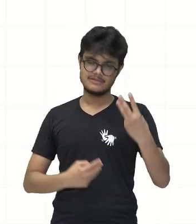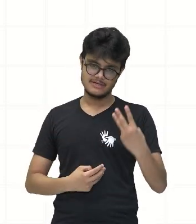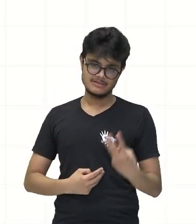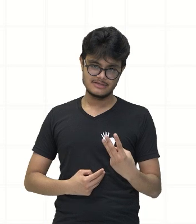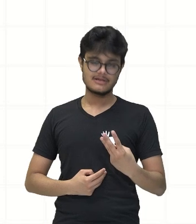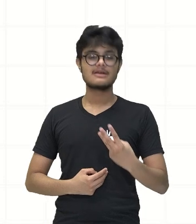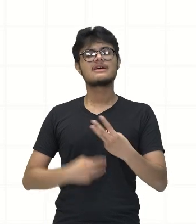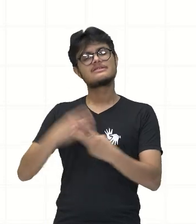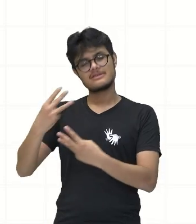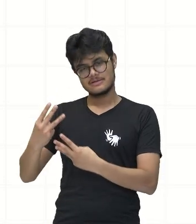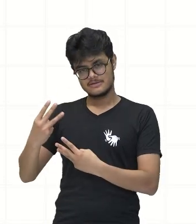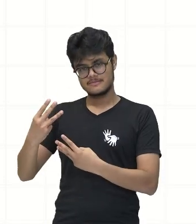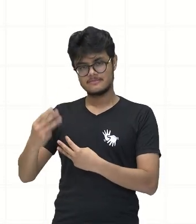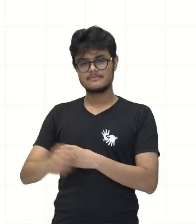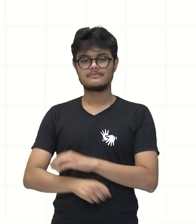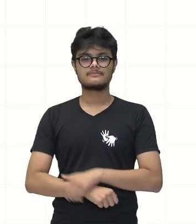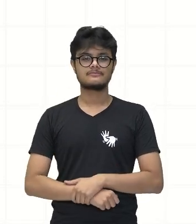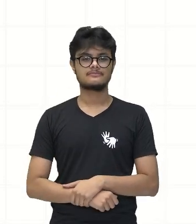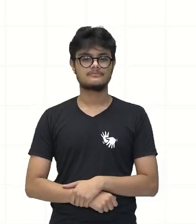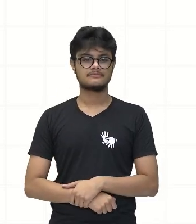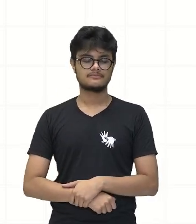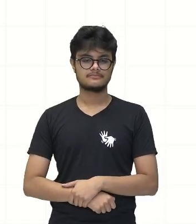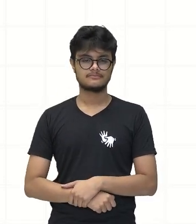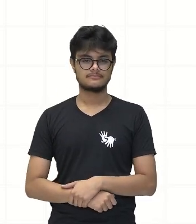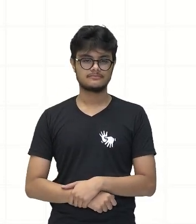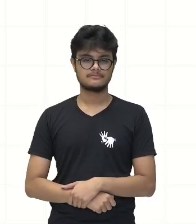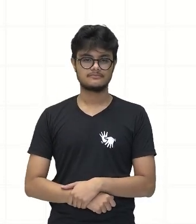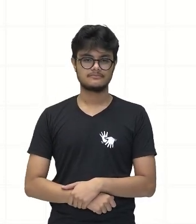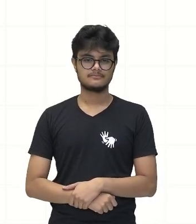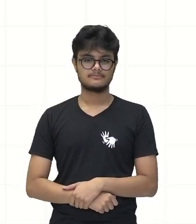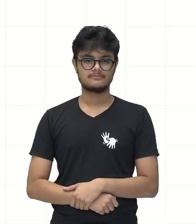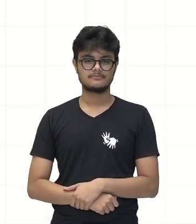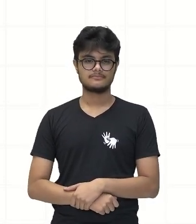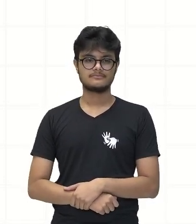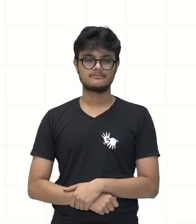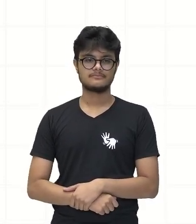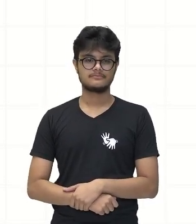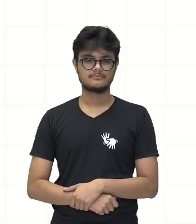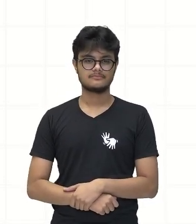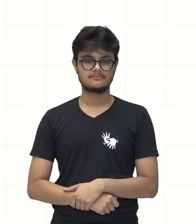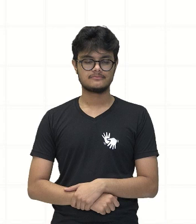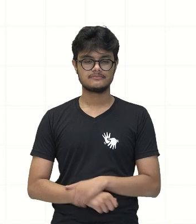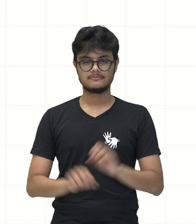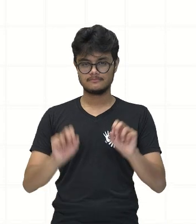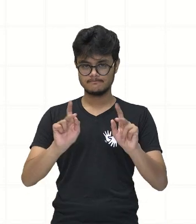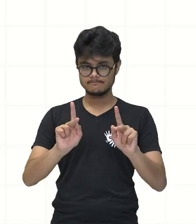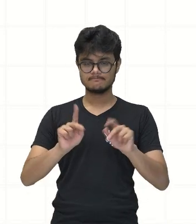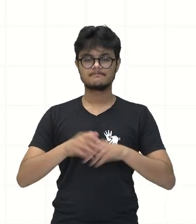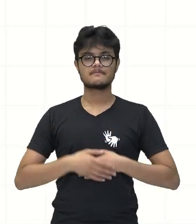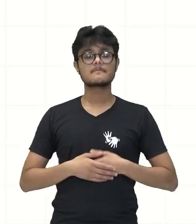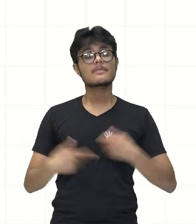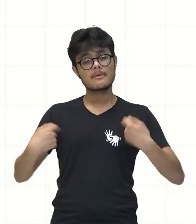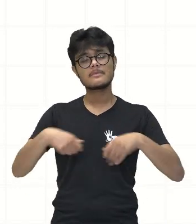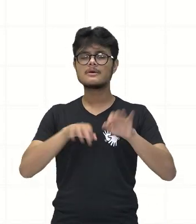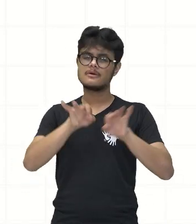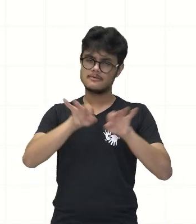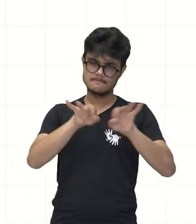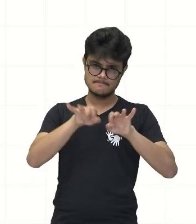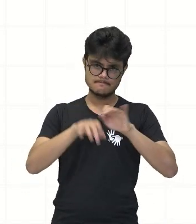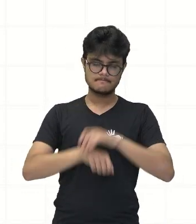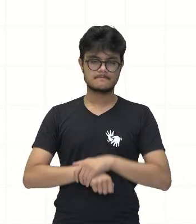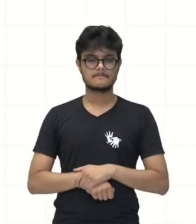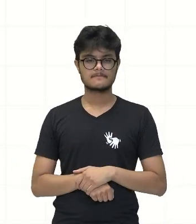3 vezes 3, né? 3 ao cubo. Beleza? E aí, novamente, eu posso aplicar aqui